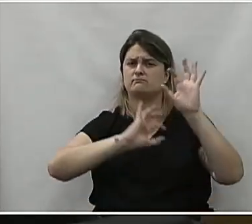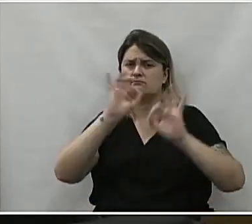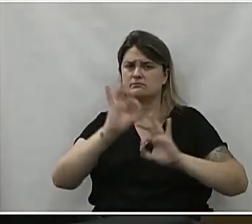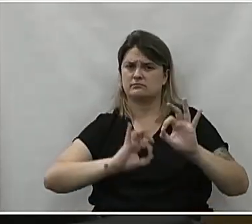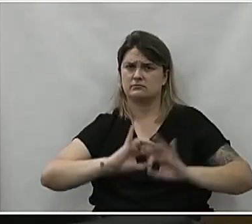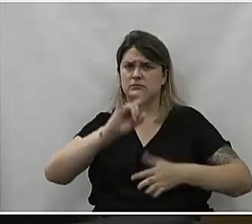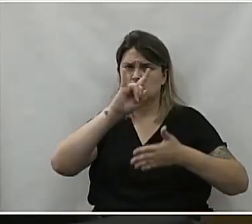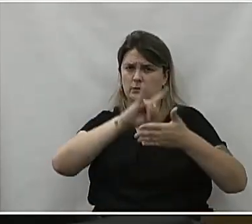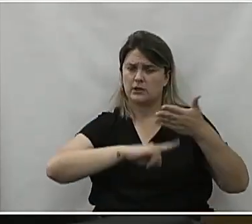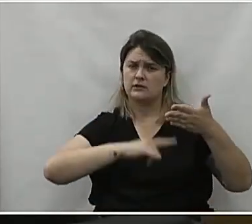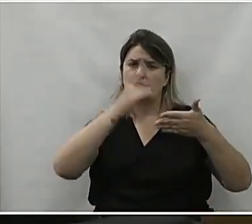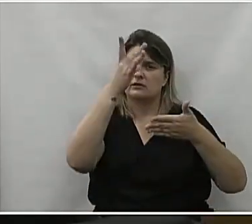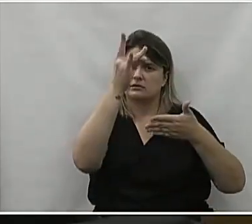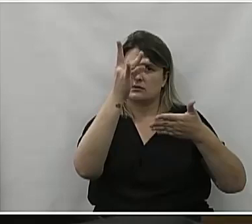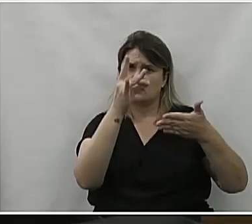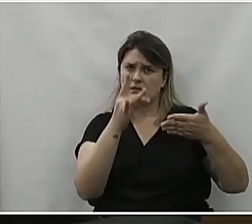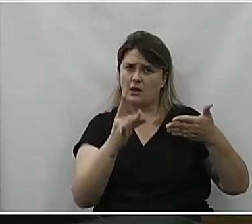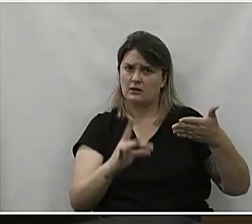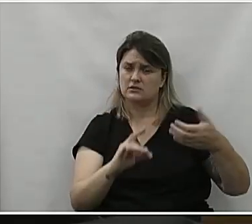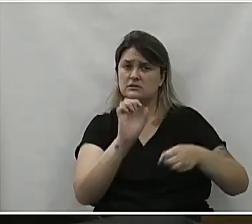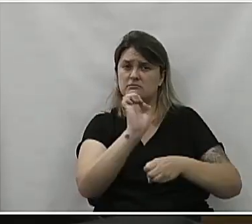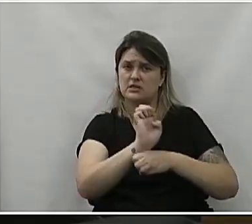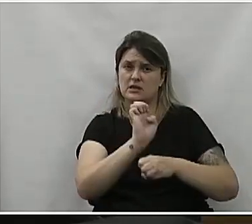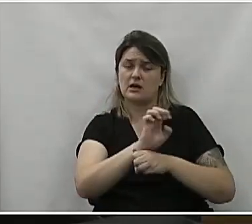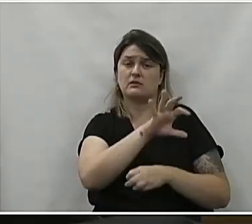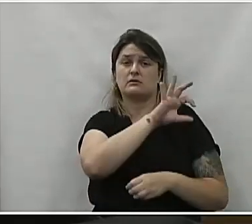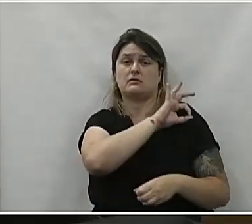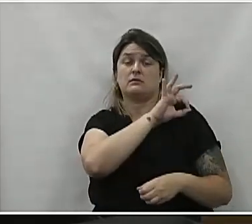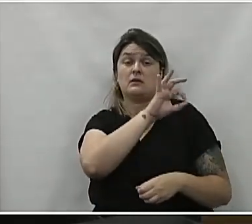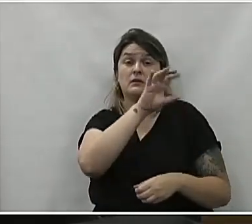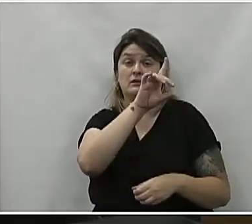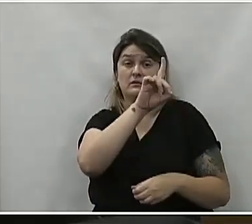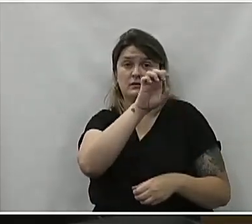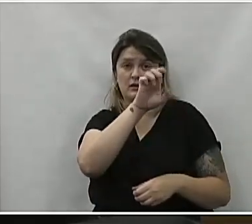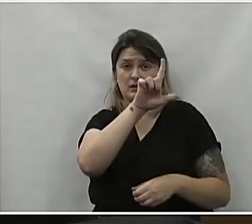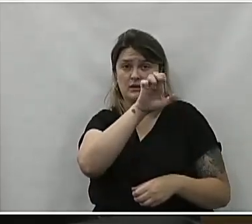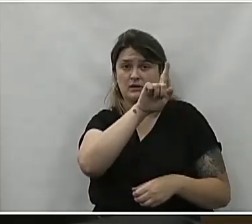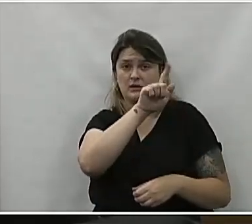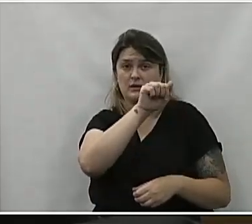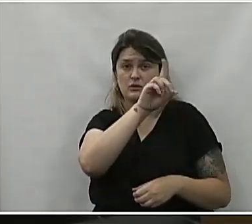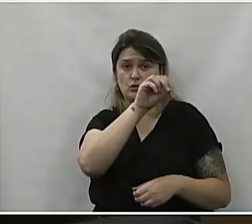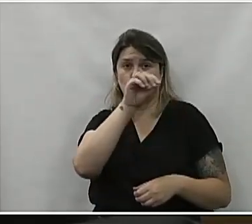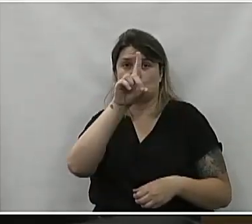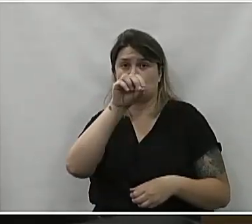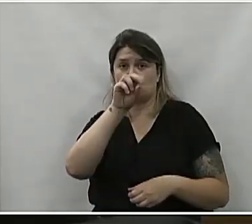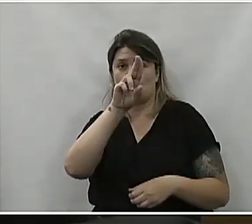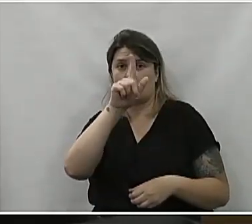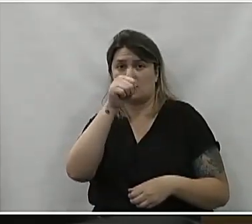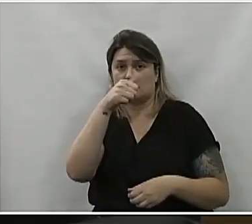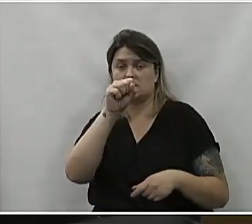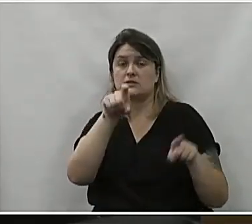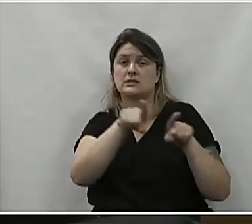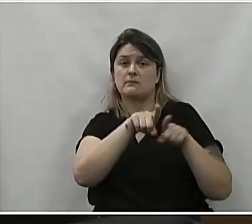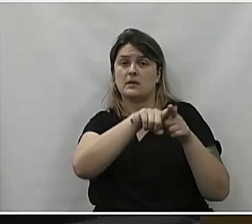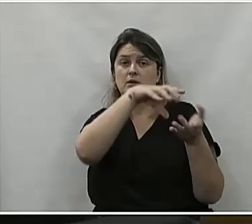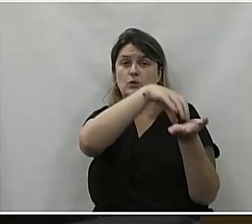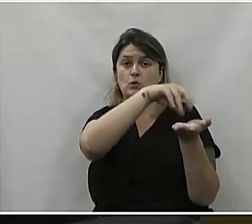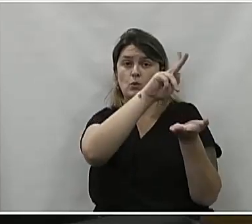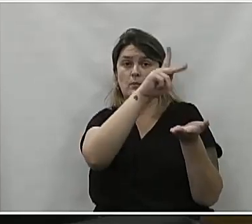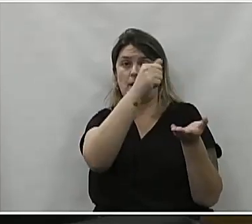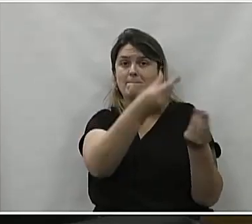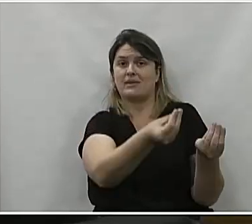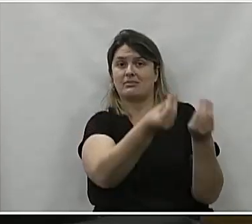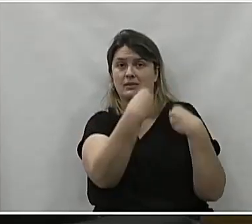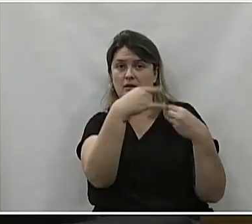documento Minuciosamente Estou esperando Que o delegado Douglas Me entrega A documentação Que eu pedi Que a UPA Me entrega A documentação Que eu